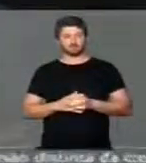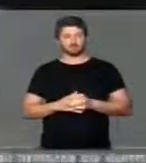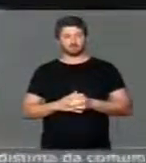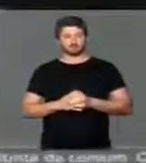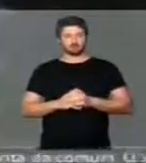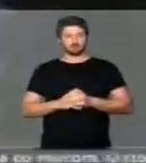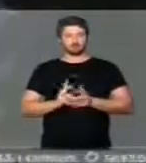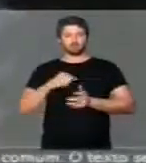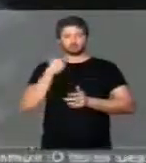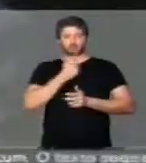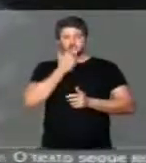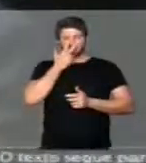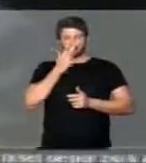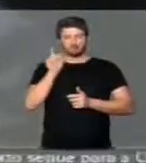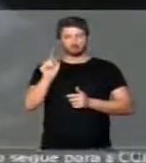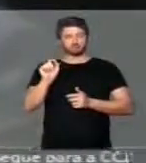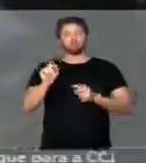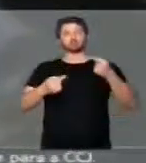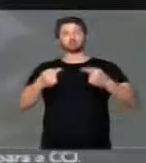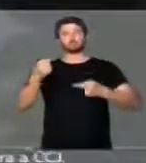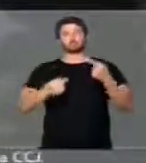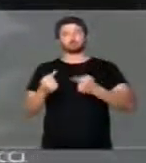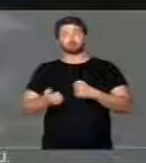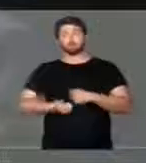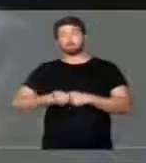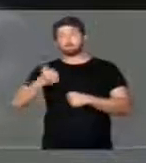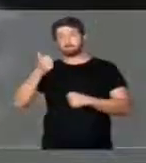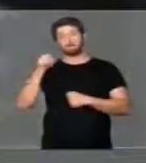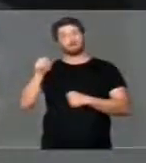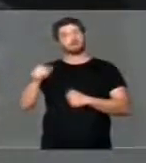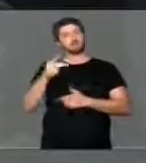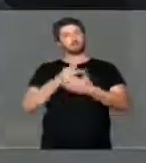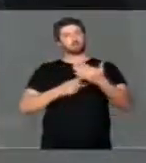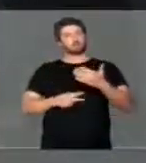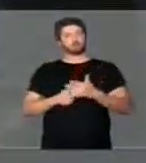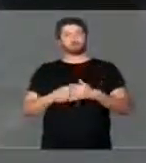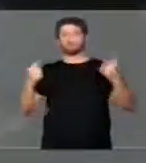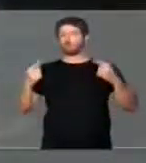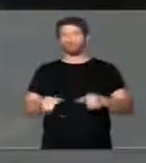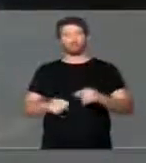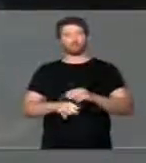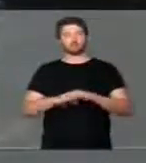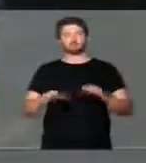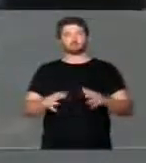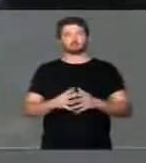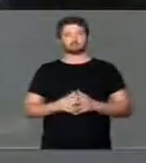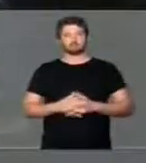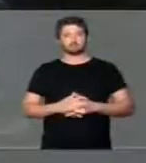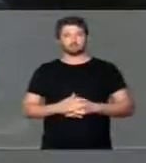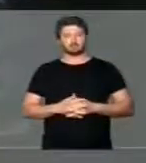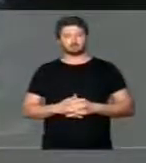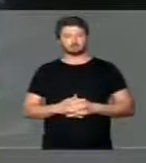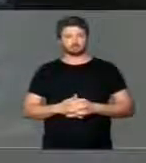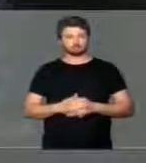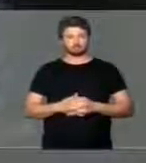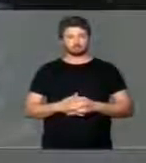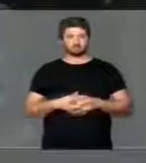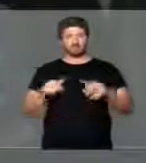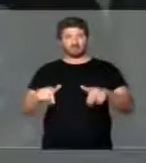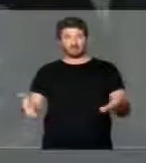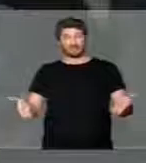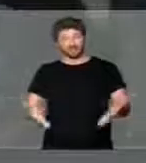nós achamos que nós devemos discutir muito melhor esse projeto somos contra que nós nós façamos aqui